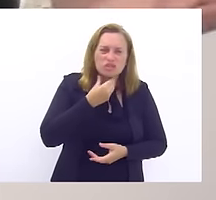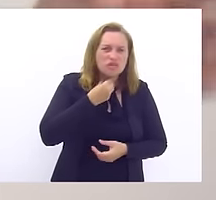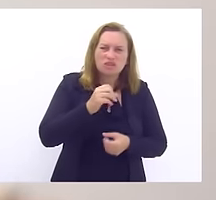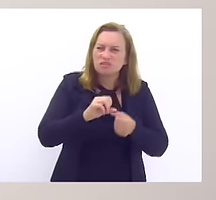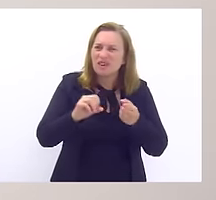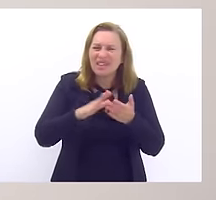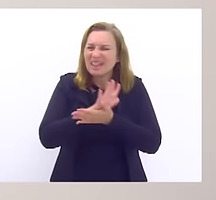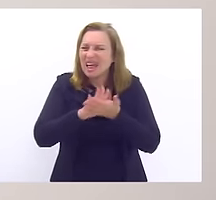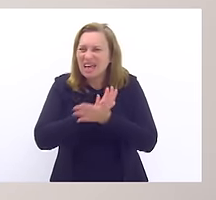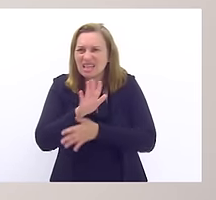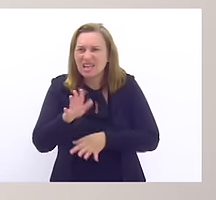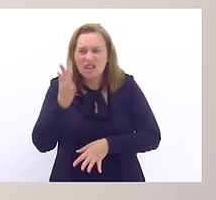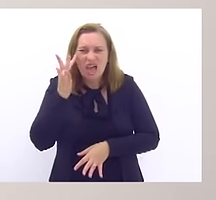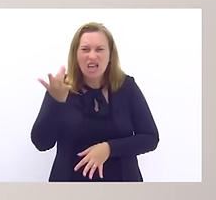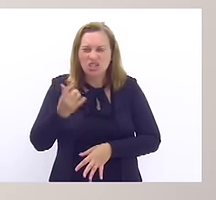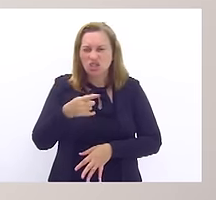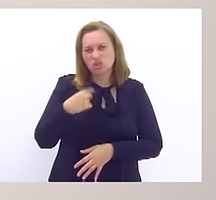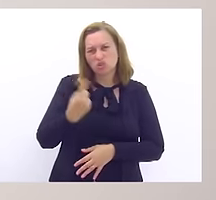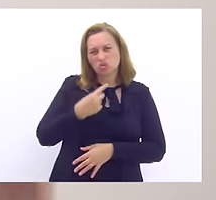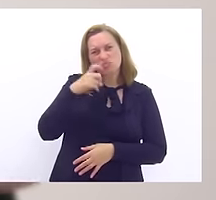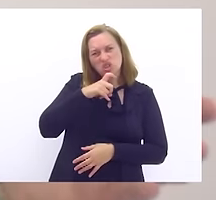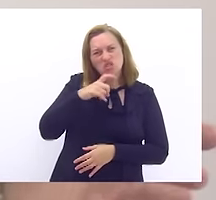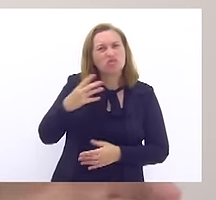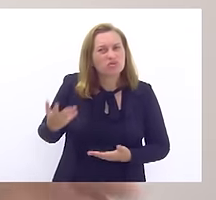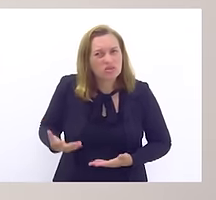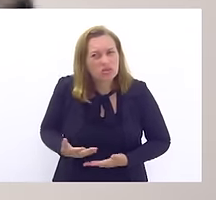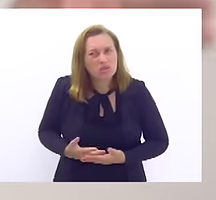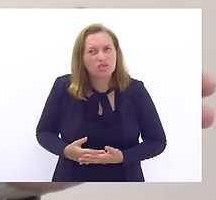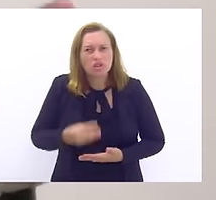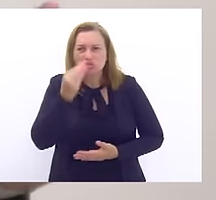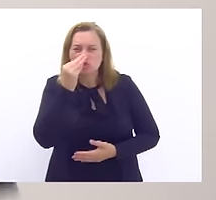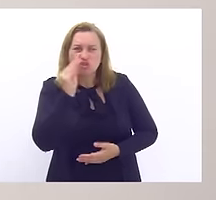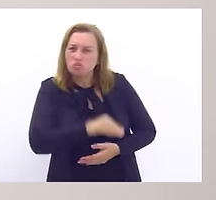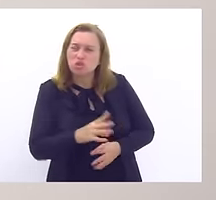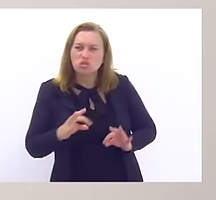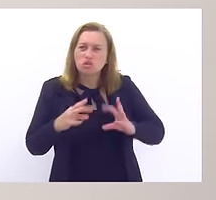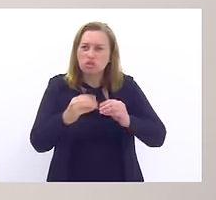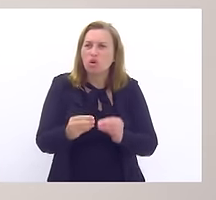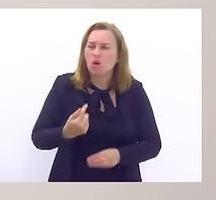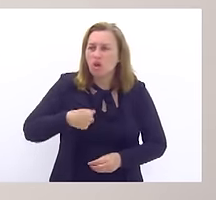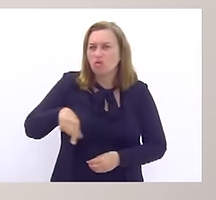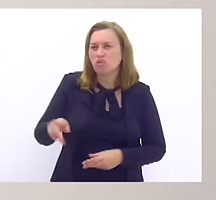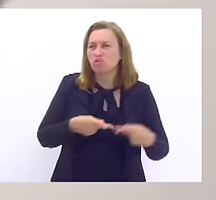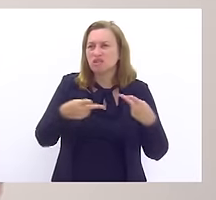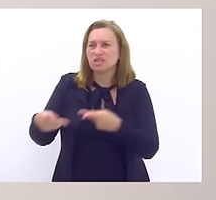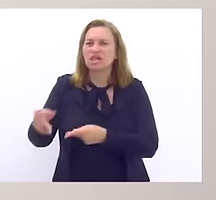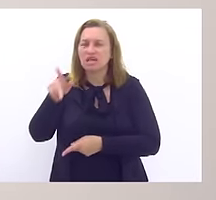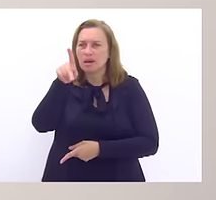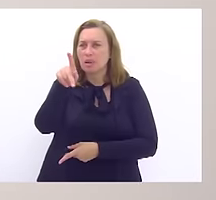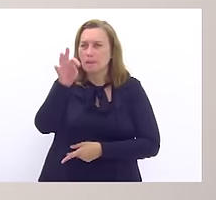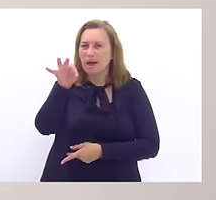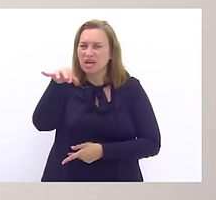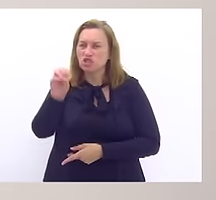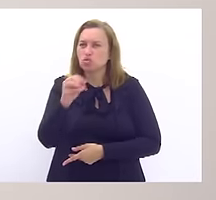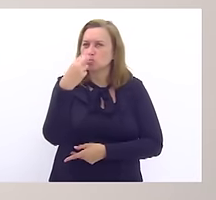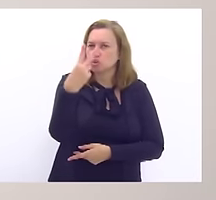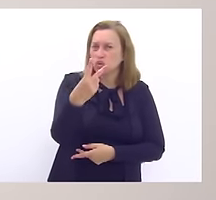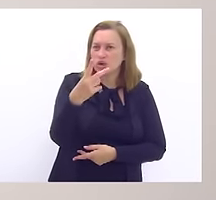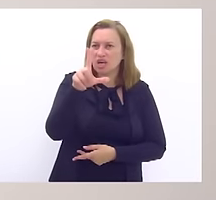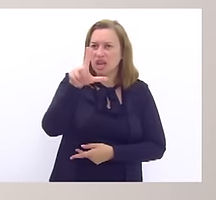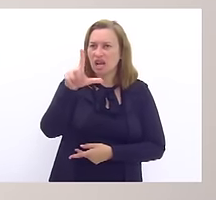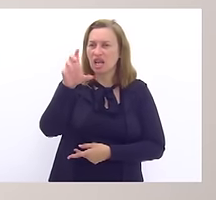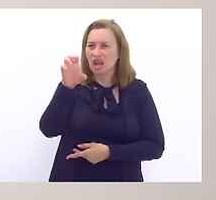O que é mentira e se caso Total eu fui no pátio nos dois patos de Leopoldina e de Vargem Grande